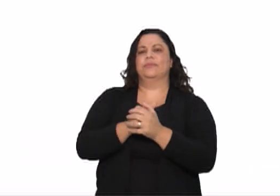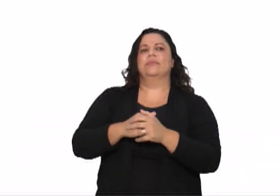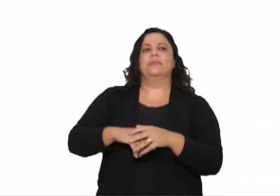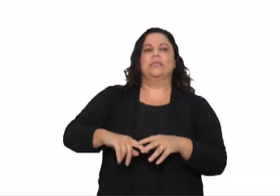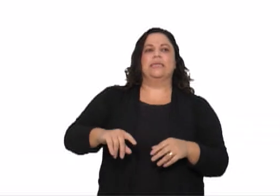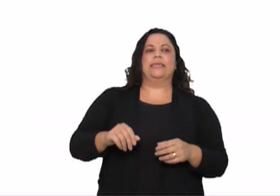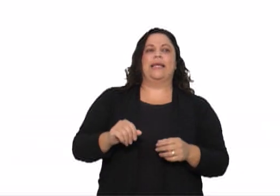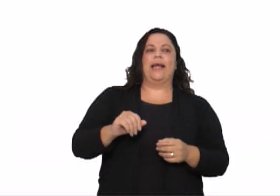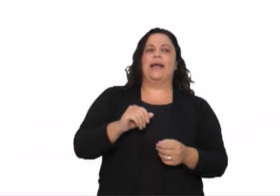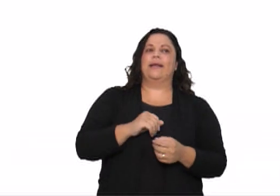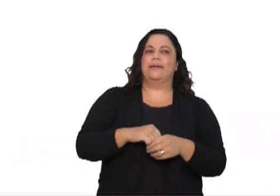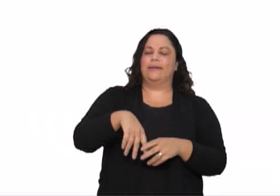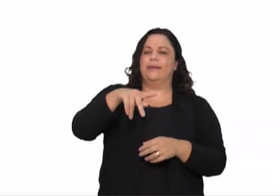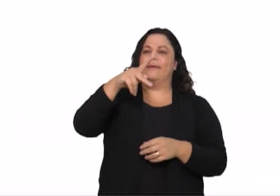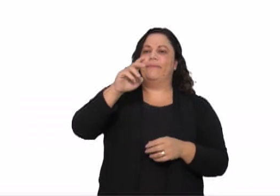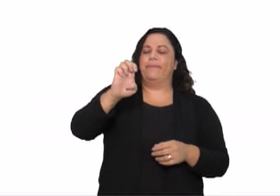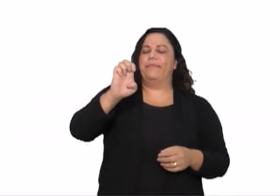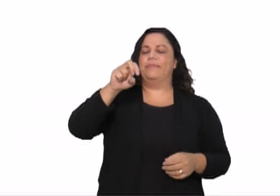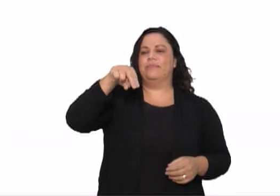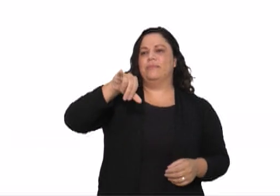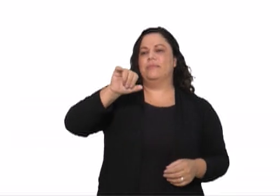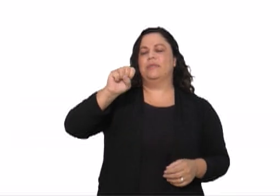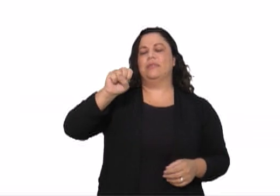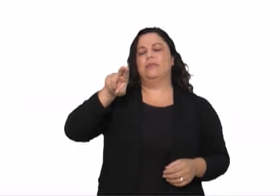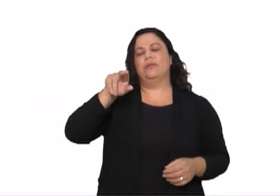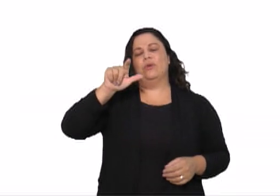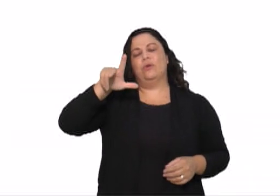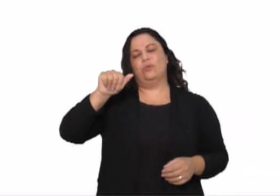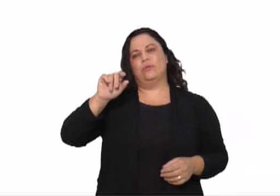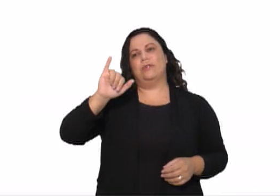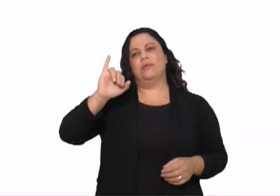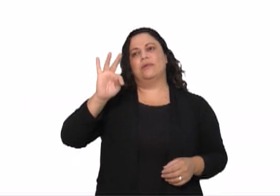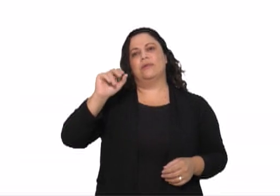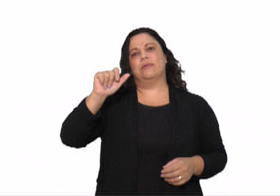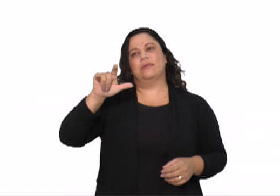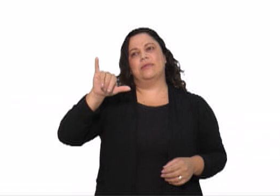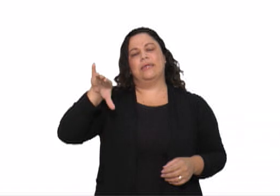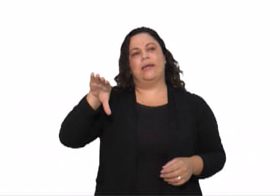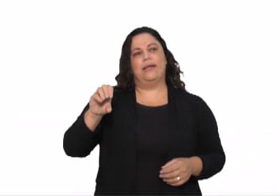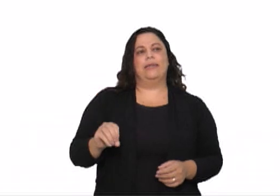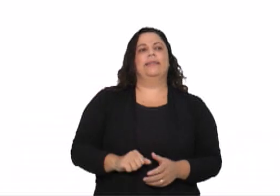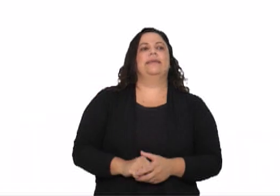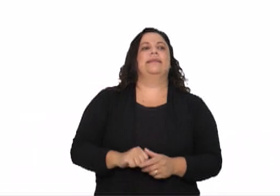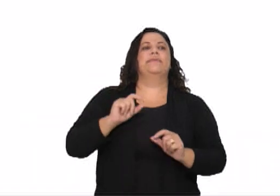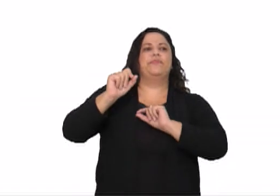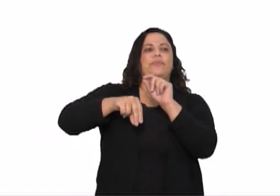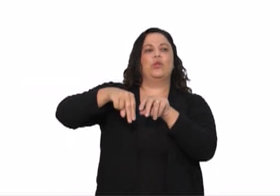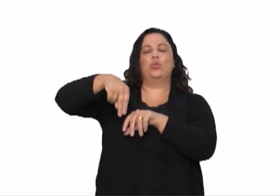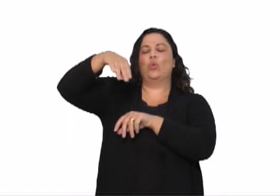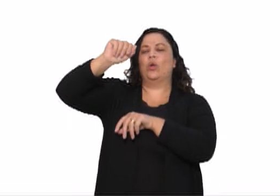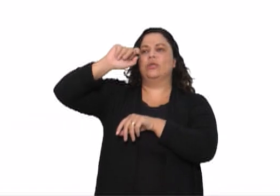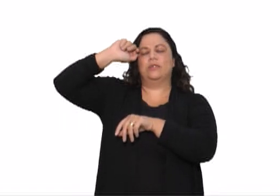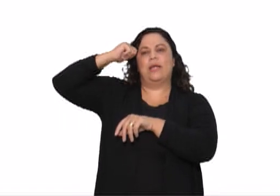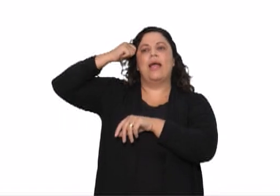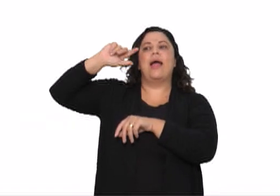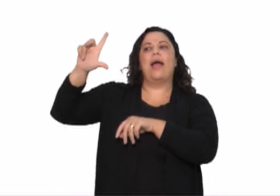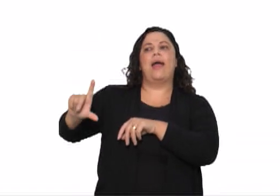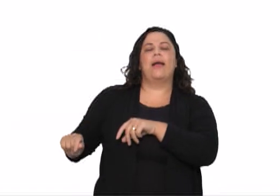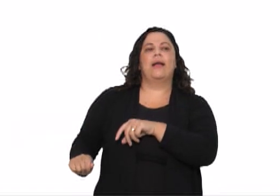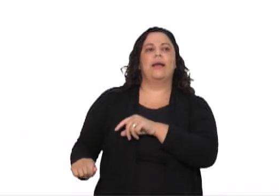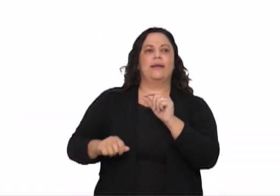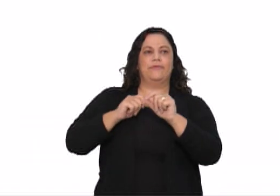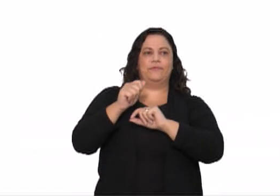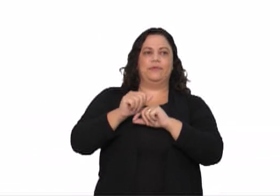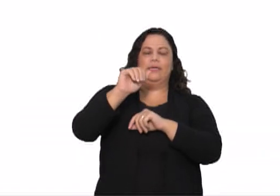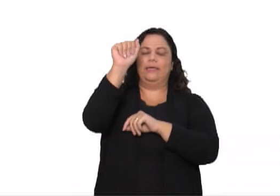no norte da África, bem pertinho ali do Rio Nilo, no delta do Rio Nilo, na Ásia Menor, na costa do Mar Negro. E